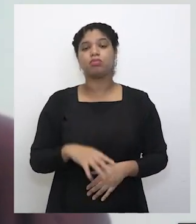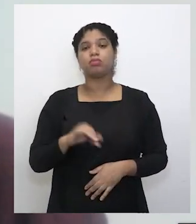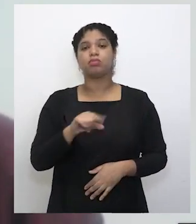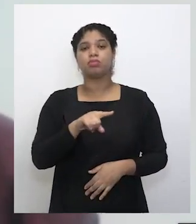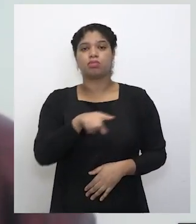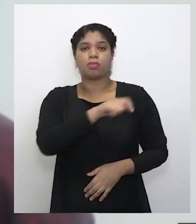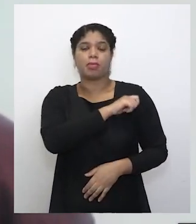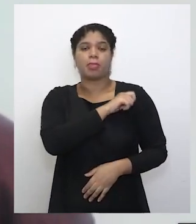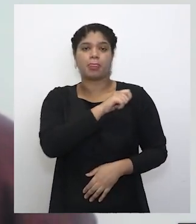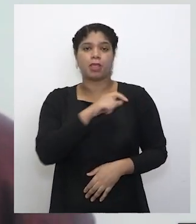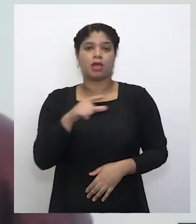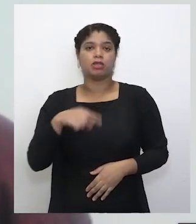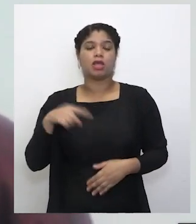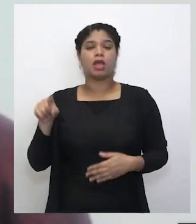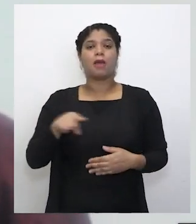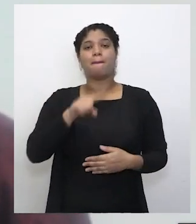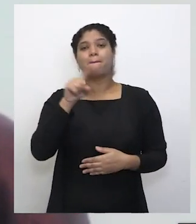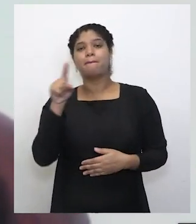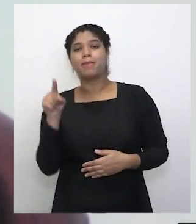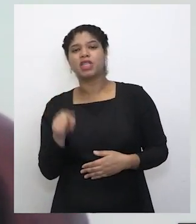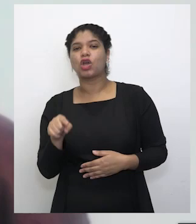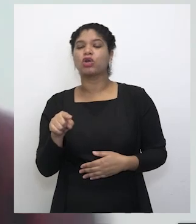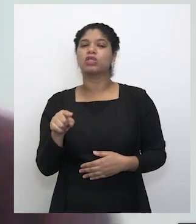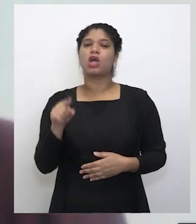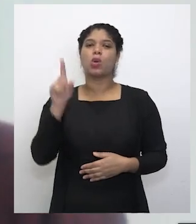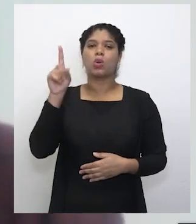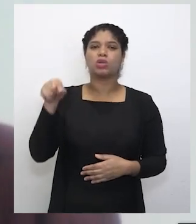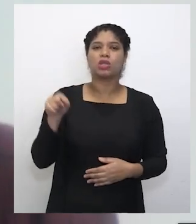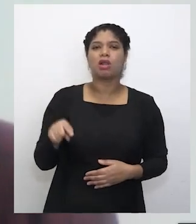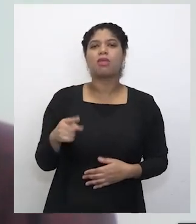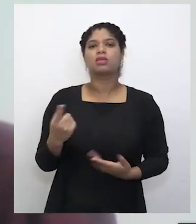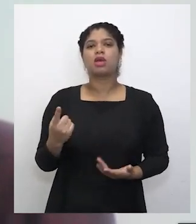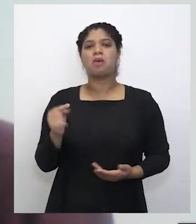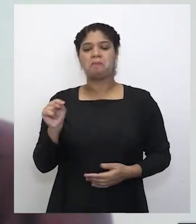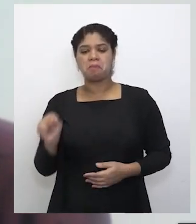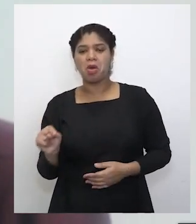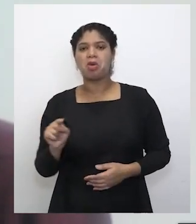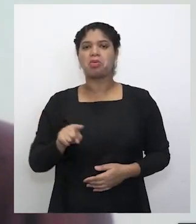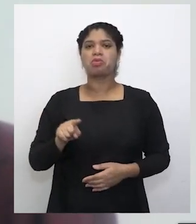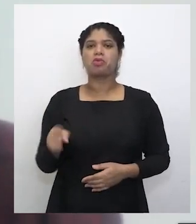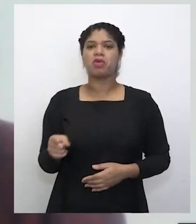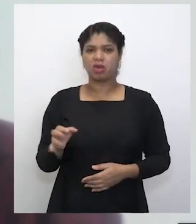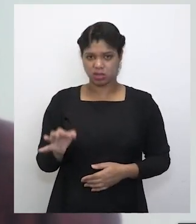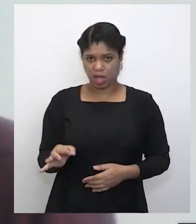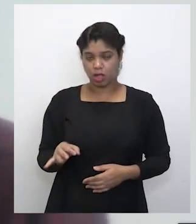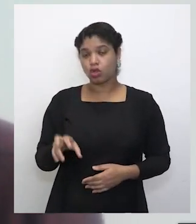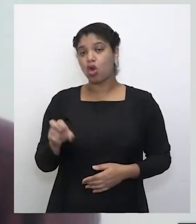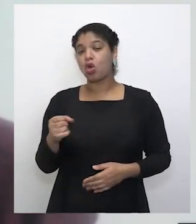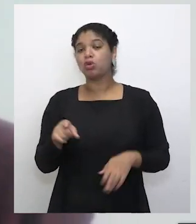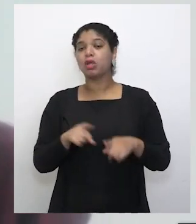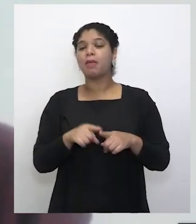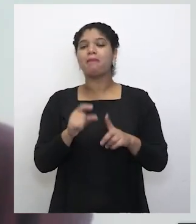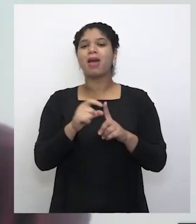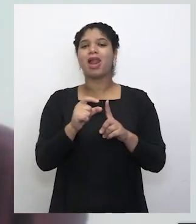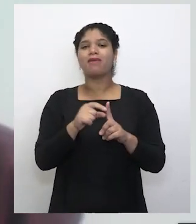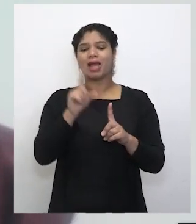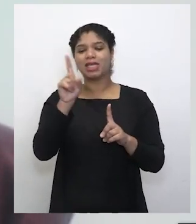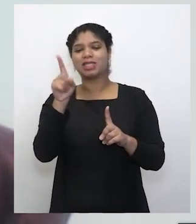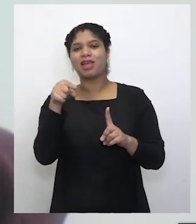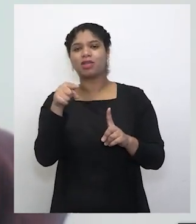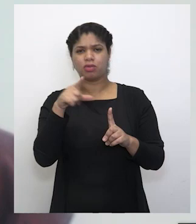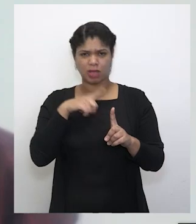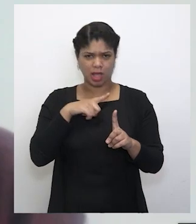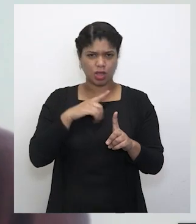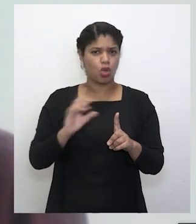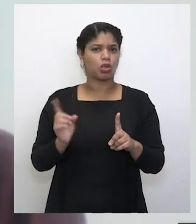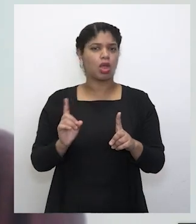ou acentuou aquilo que ele está escrevendo, né? Então, com todas essas informações, vai ser possível o professor identificar o